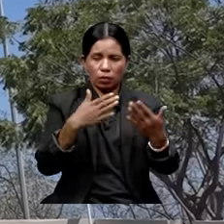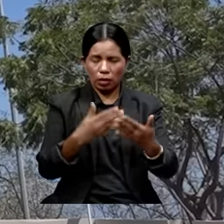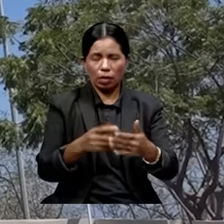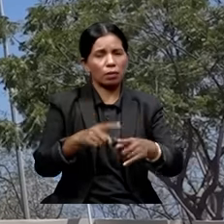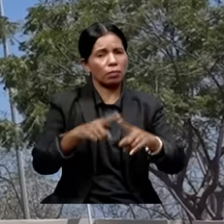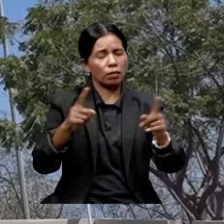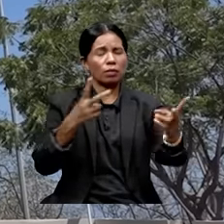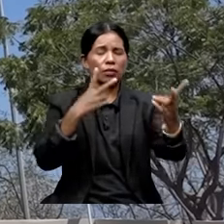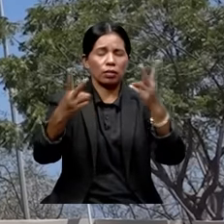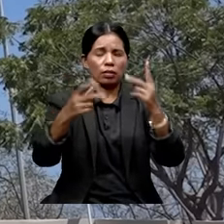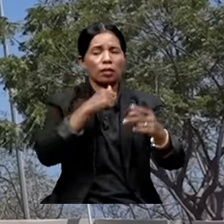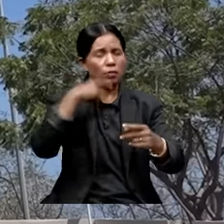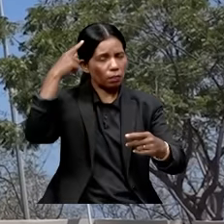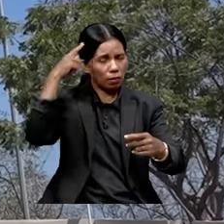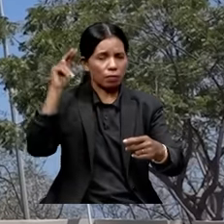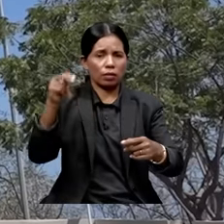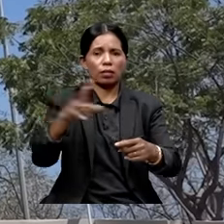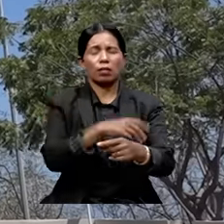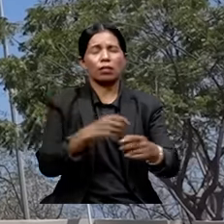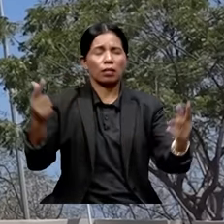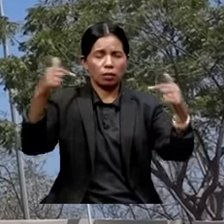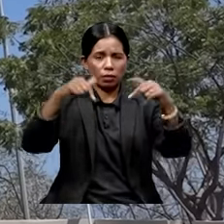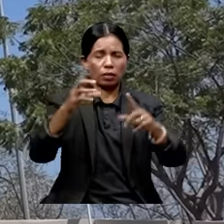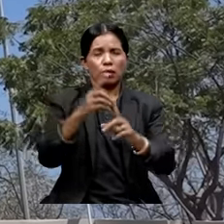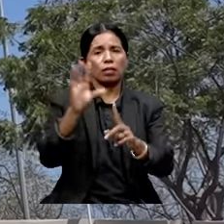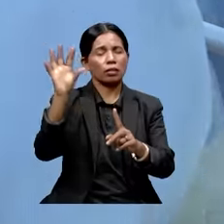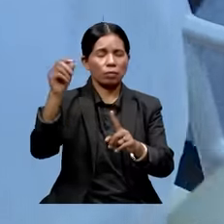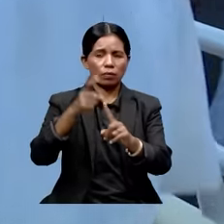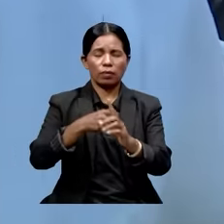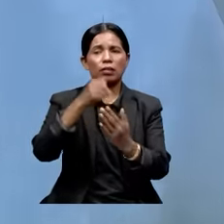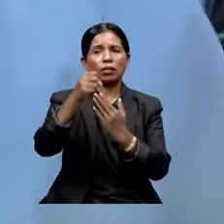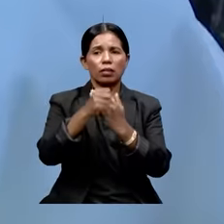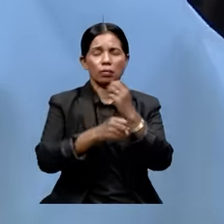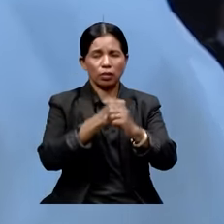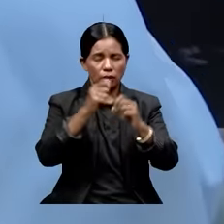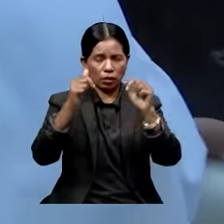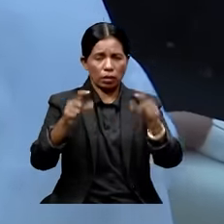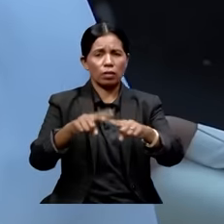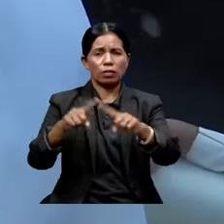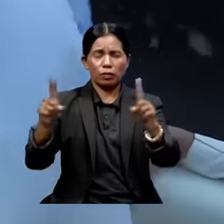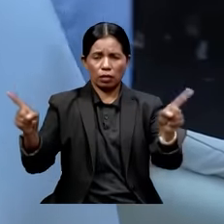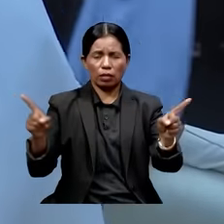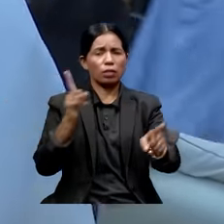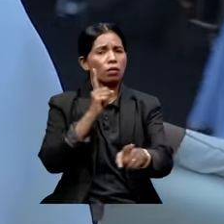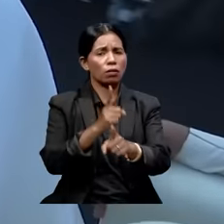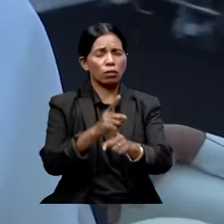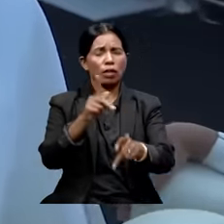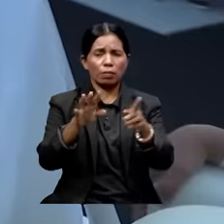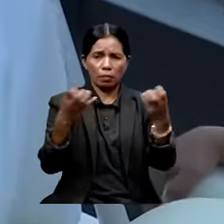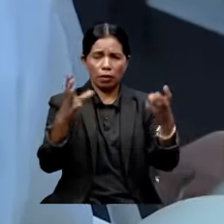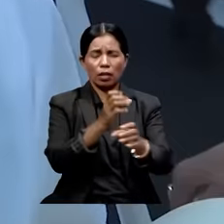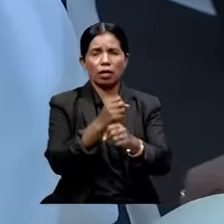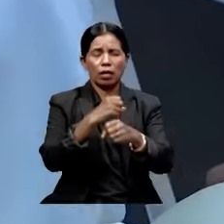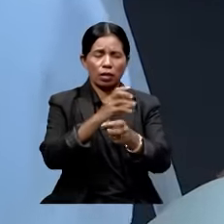bem visita Papa Francisco Nian, nebe aceitou e a Lorencia fulan setembro tinan né, diferente tebes, no serani barak mahalo